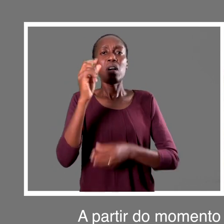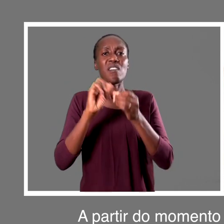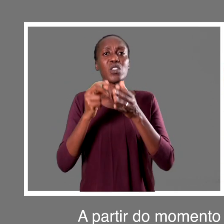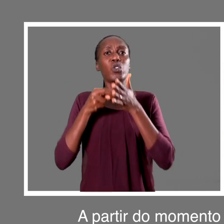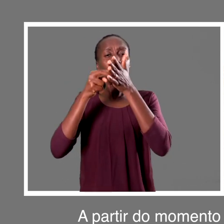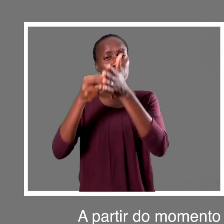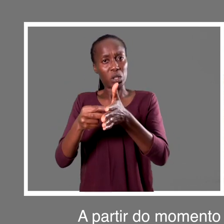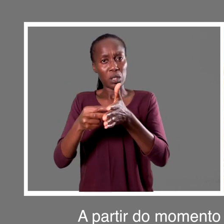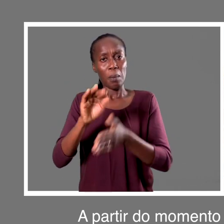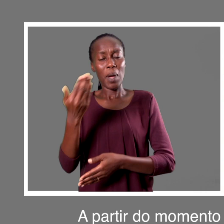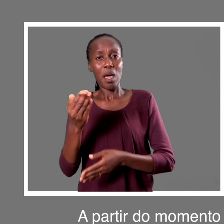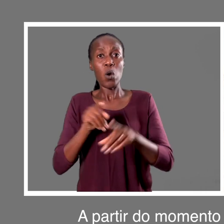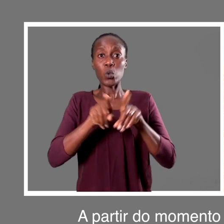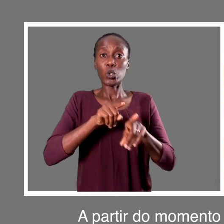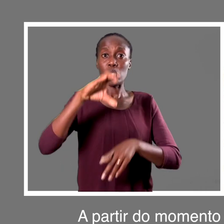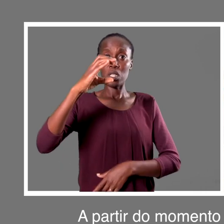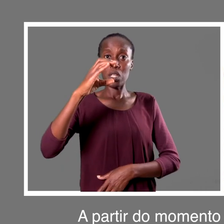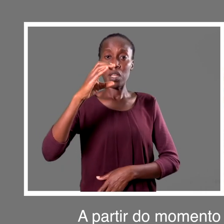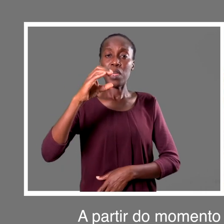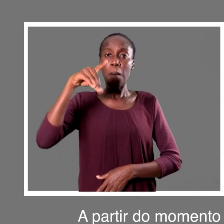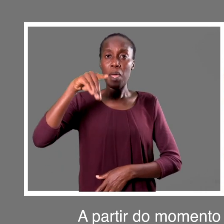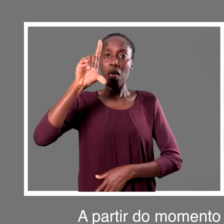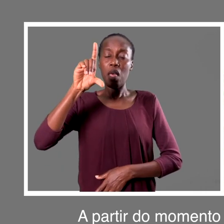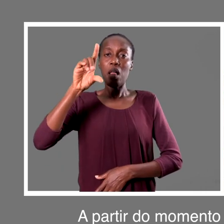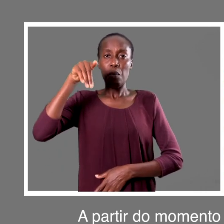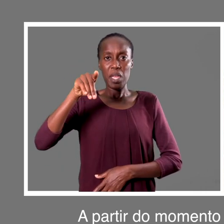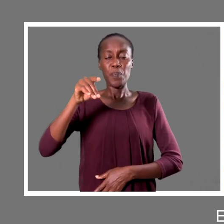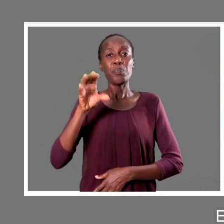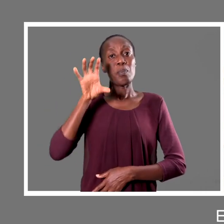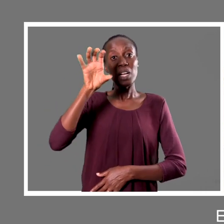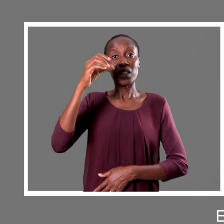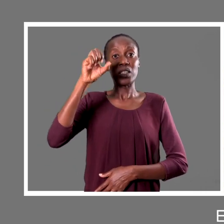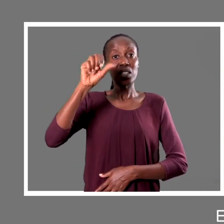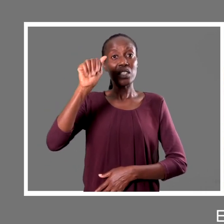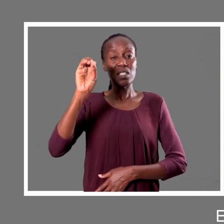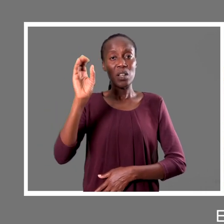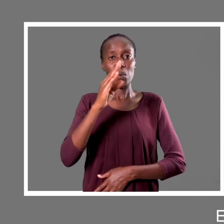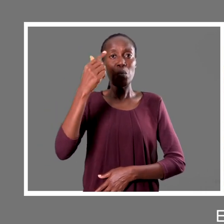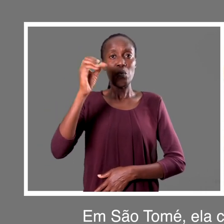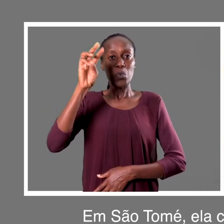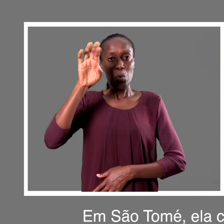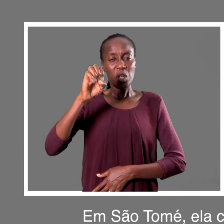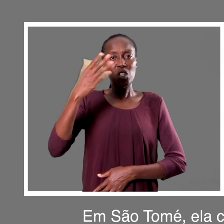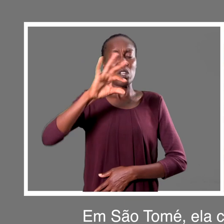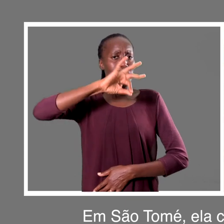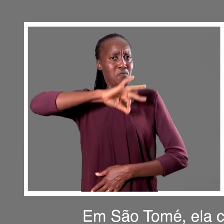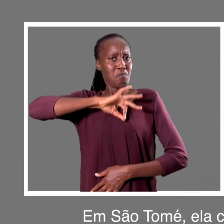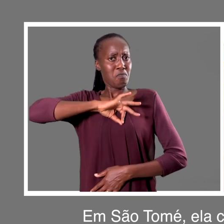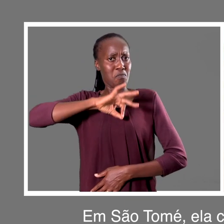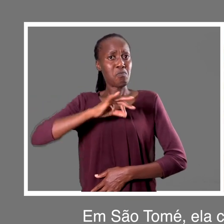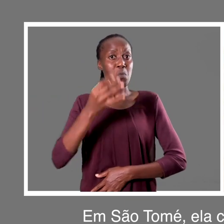e teve a primeira saída, portanto, para os jogos da CPLP em São Tomé. Então, em São